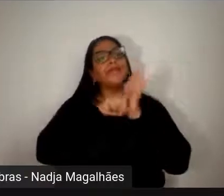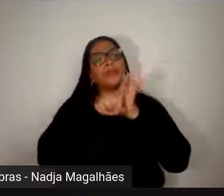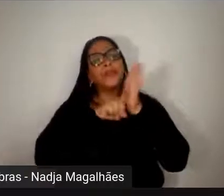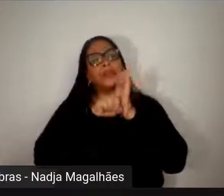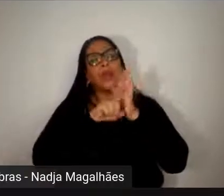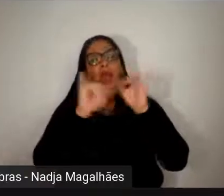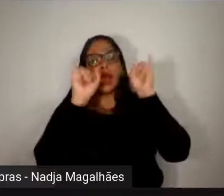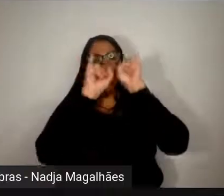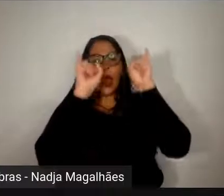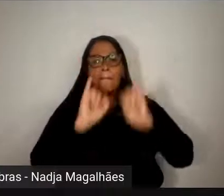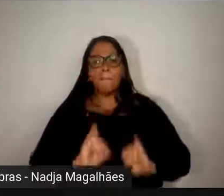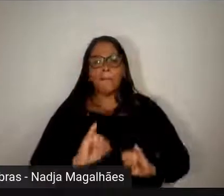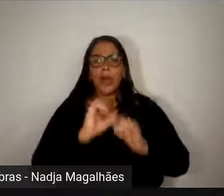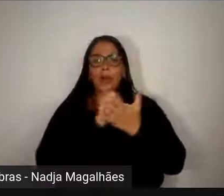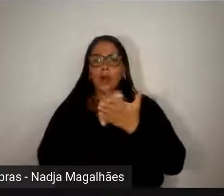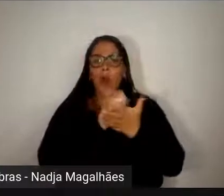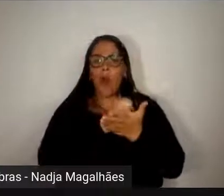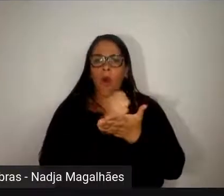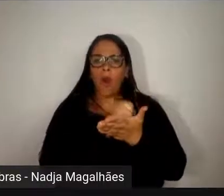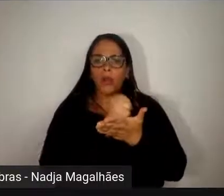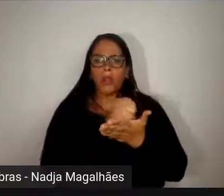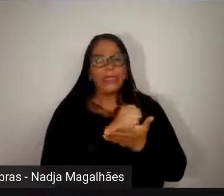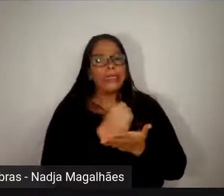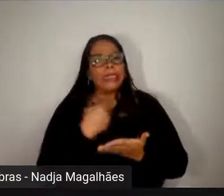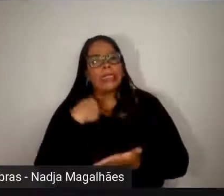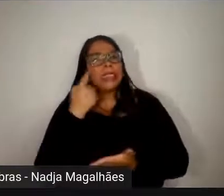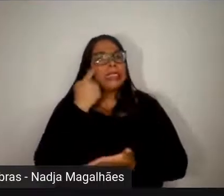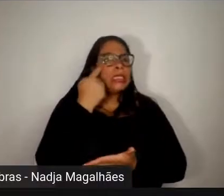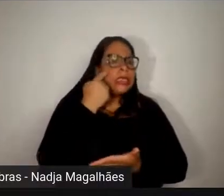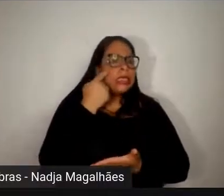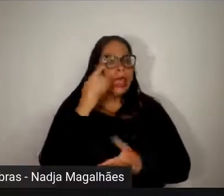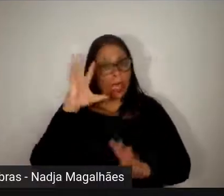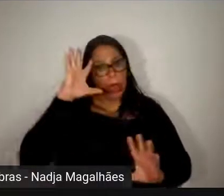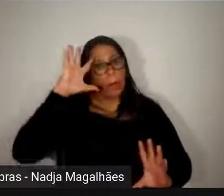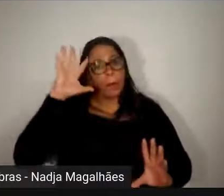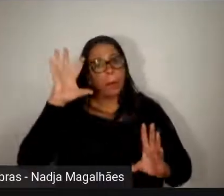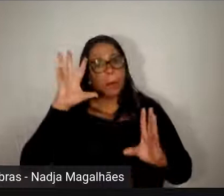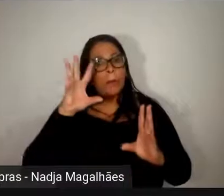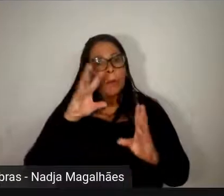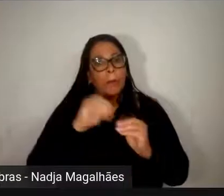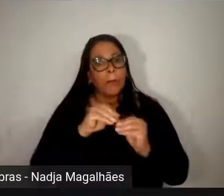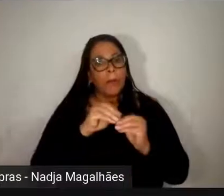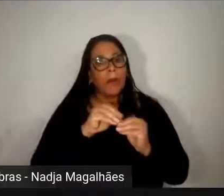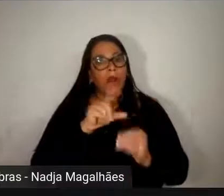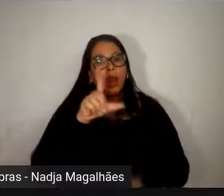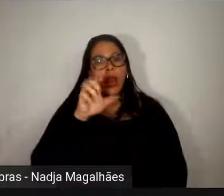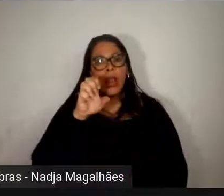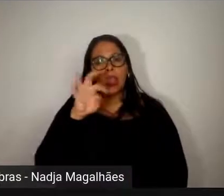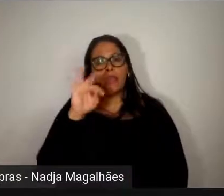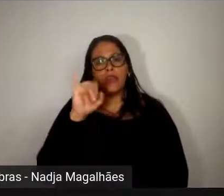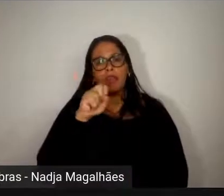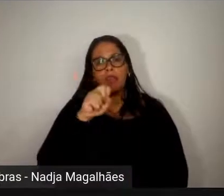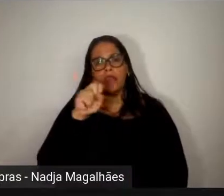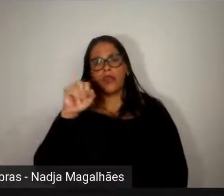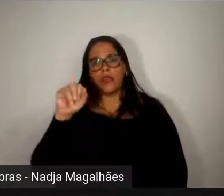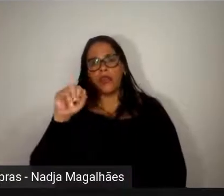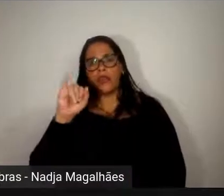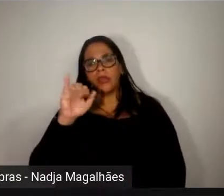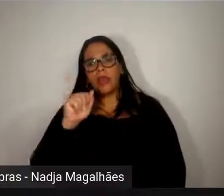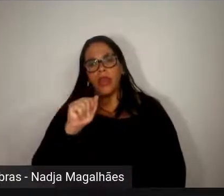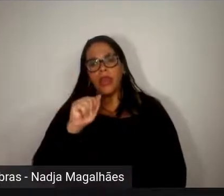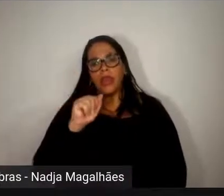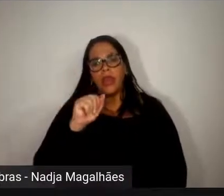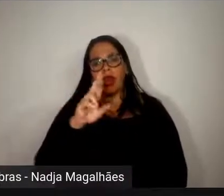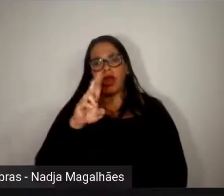imagem controlada, que foi inclusive uma conclusão que a Letícia Renault chegou anos atrás,